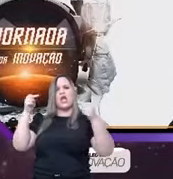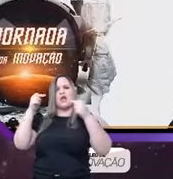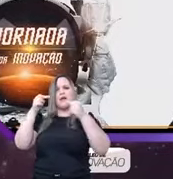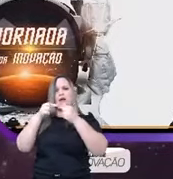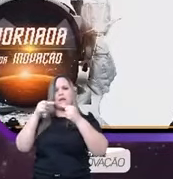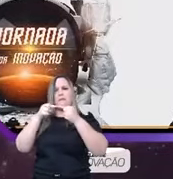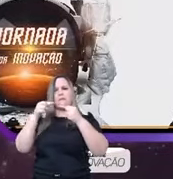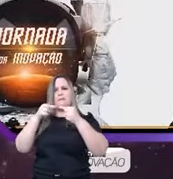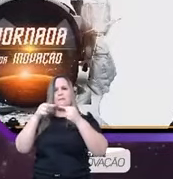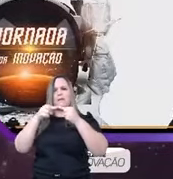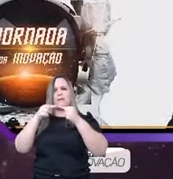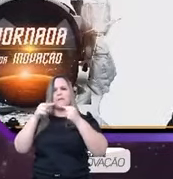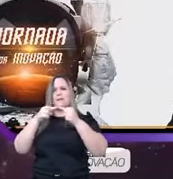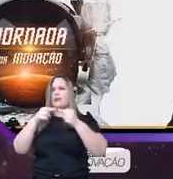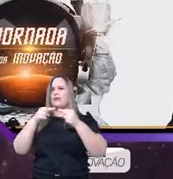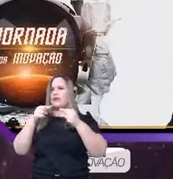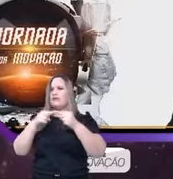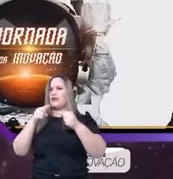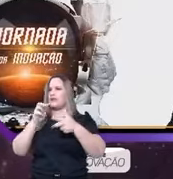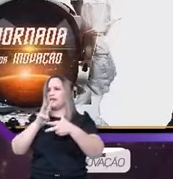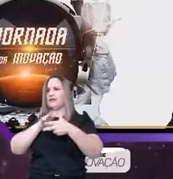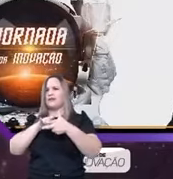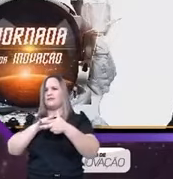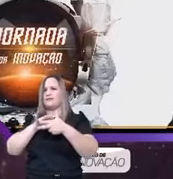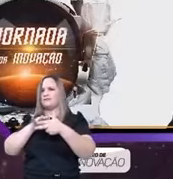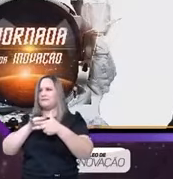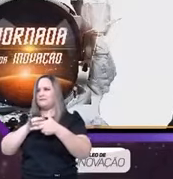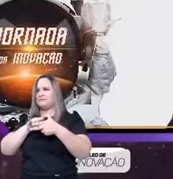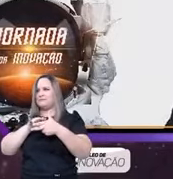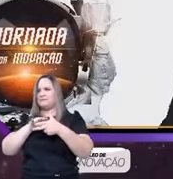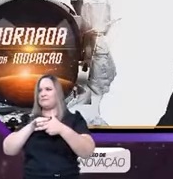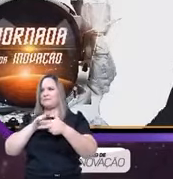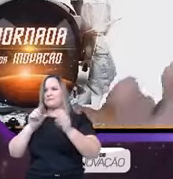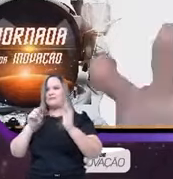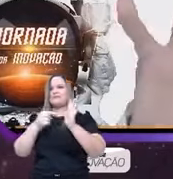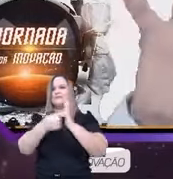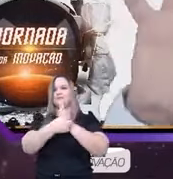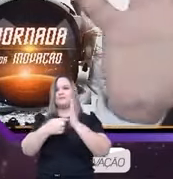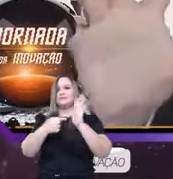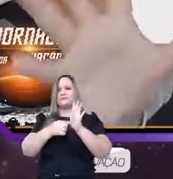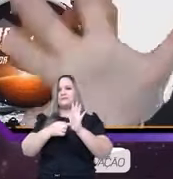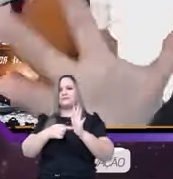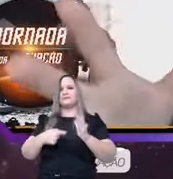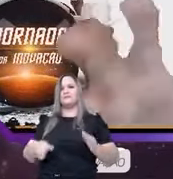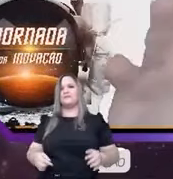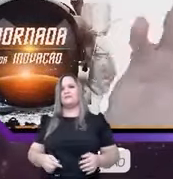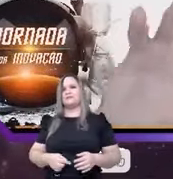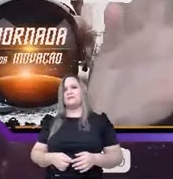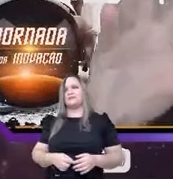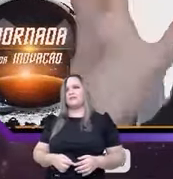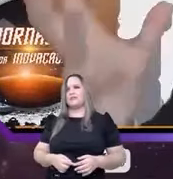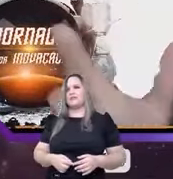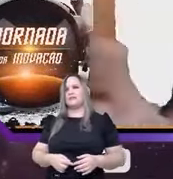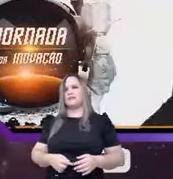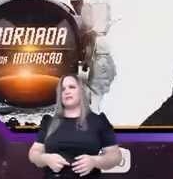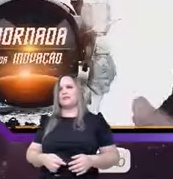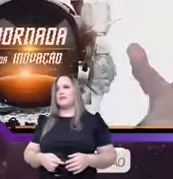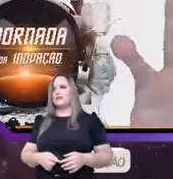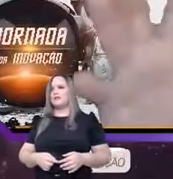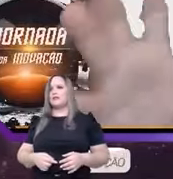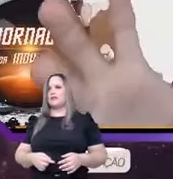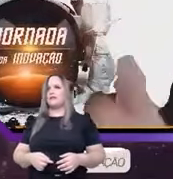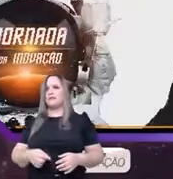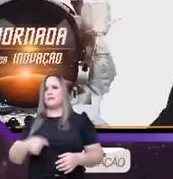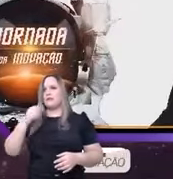se compor uma empresa. Então, a metáfora, por exemplo, do cérebro, onde existe toda uma rede de ligações dos elementos da